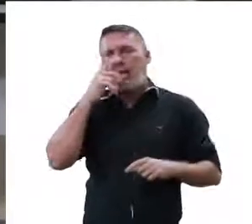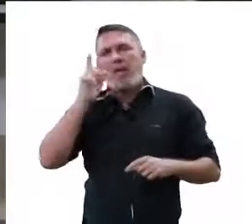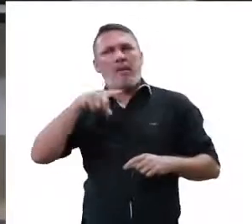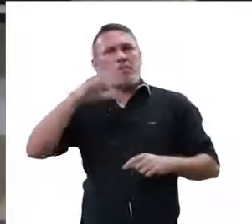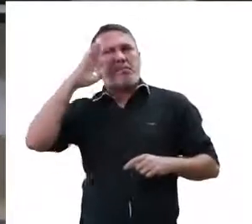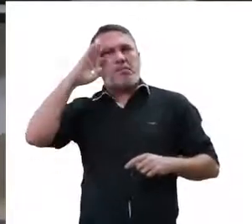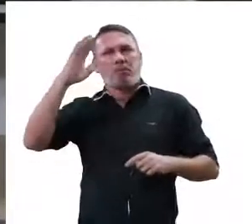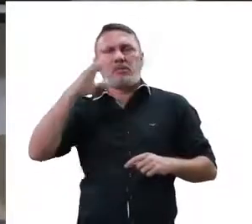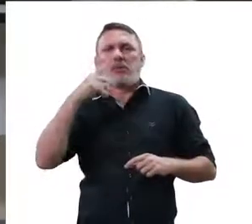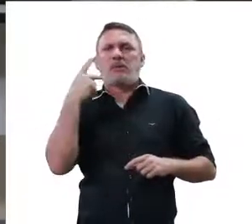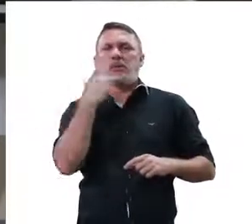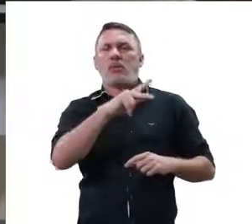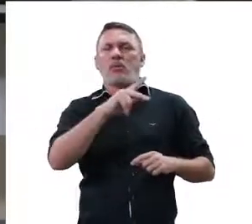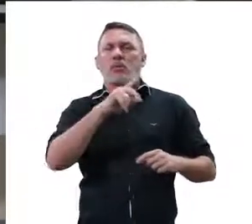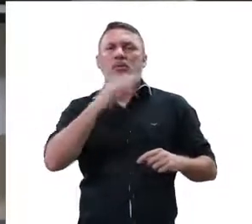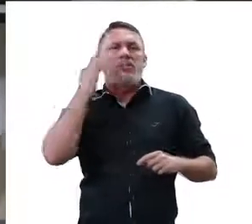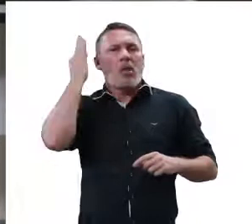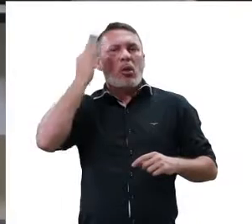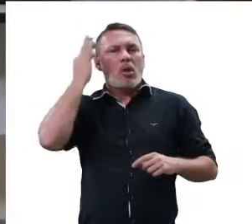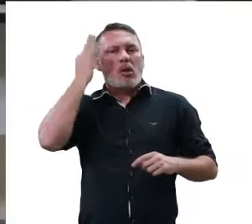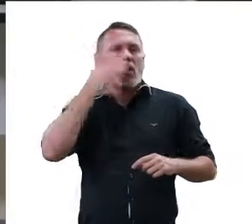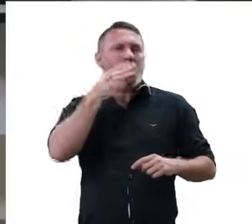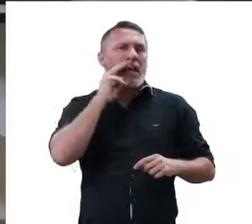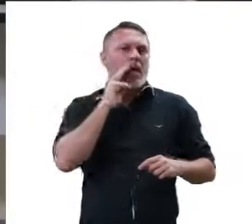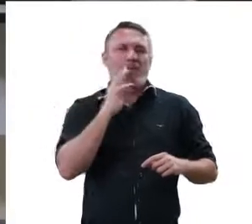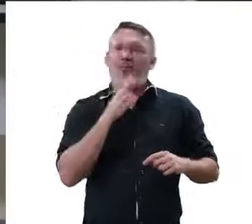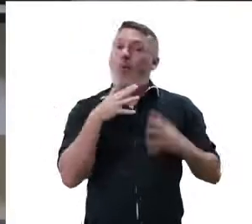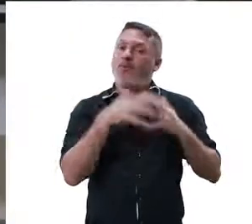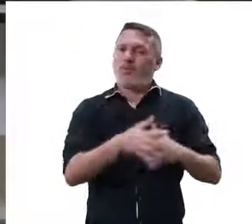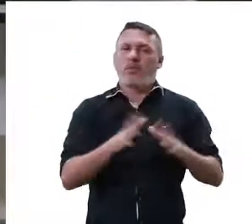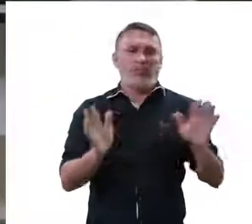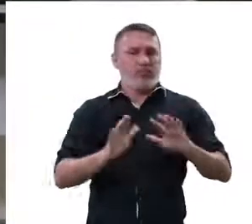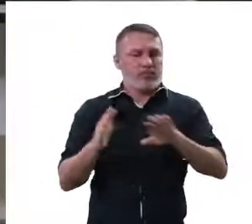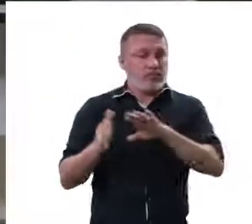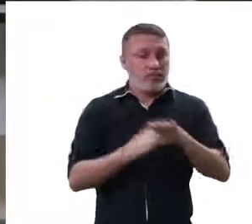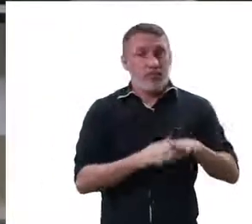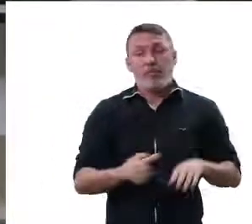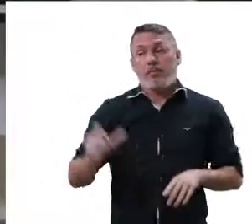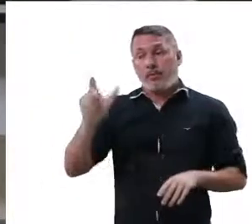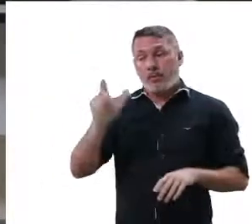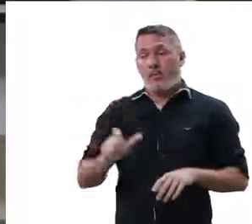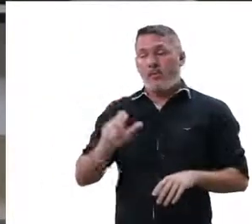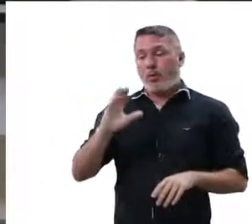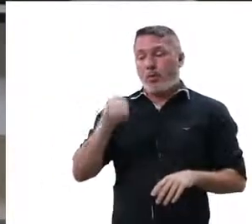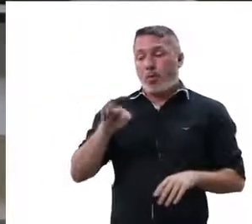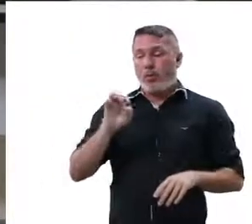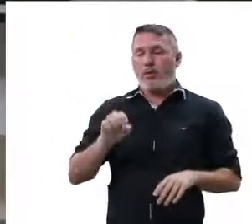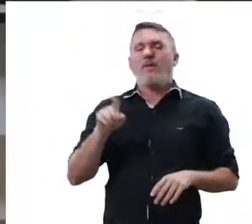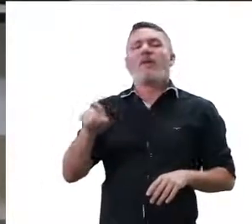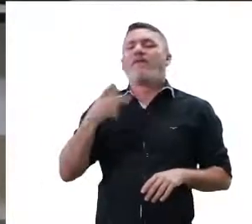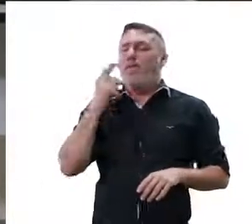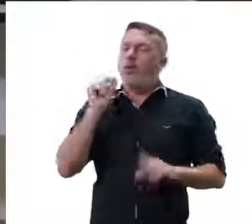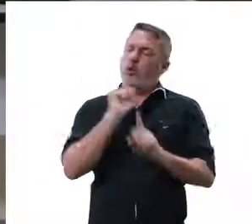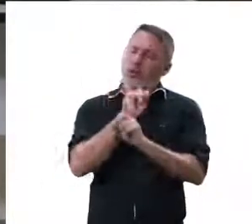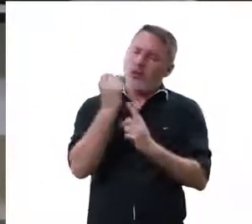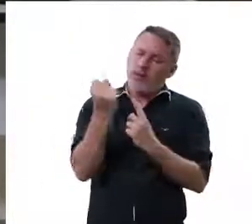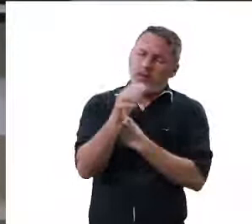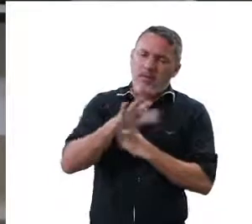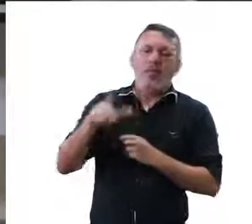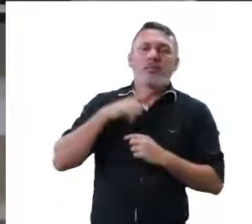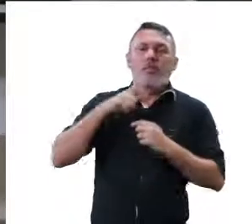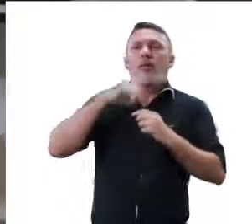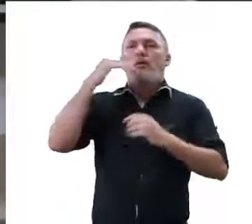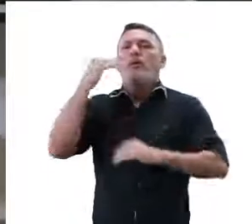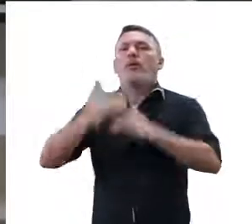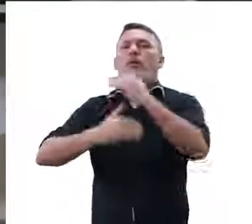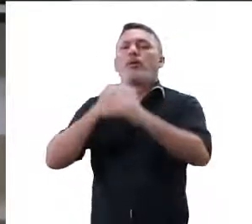como determinante, ou um determinismo na teoria marxista. No caso do Comte, seria a questão da evolução. Toda a sociedade,